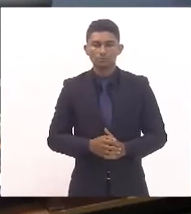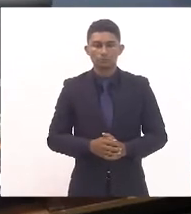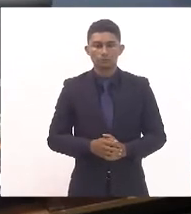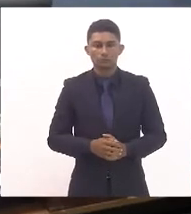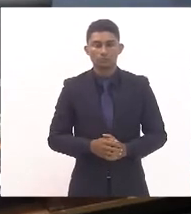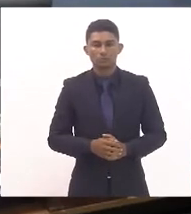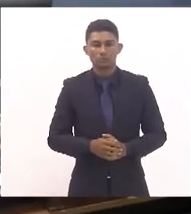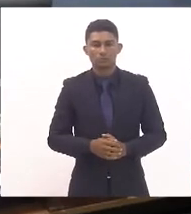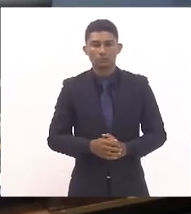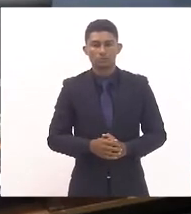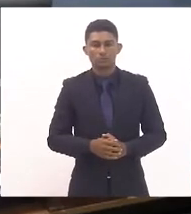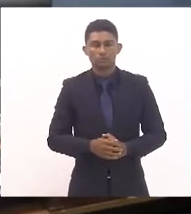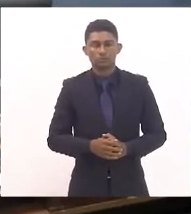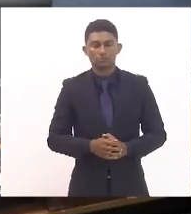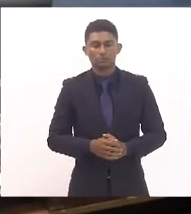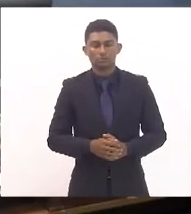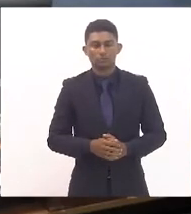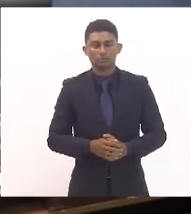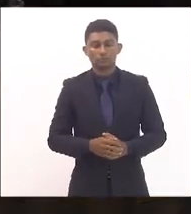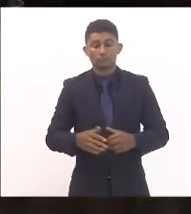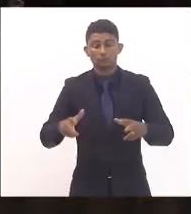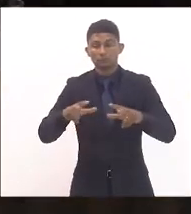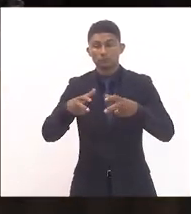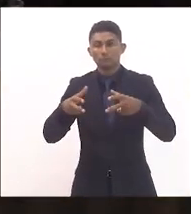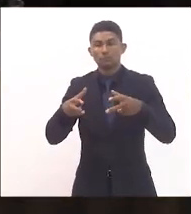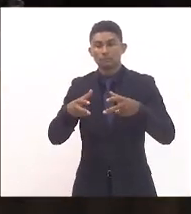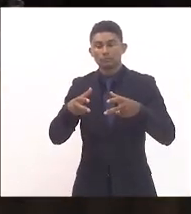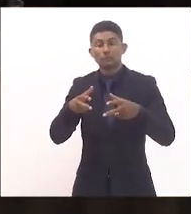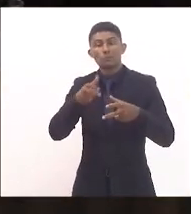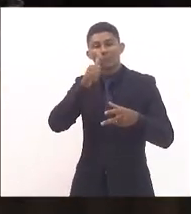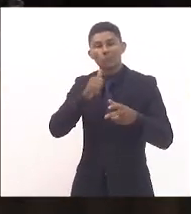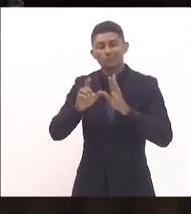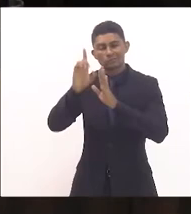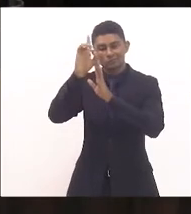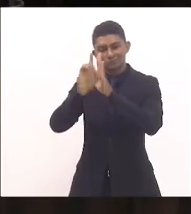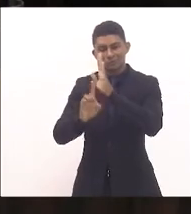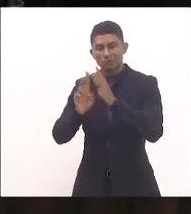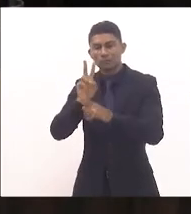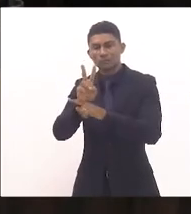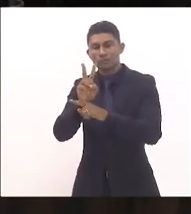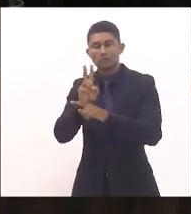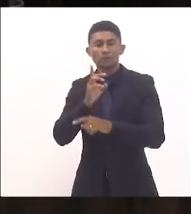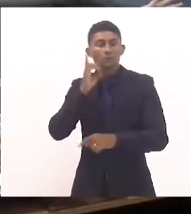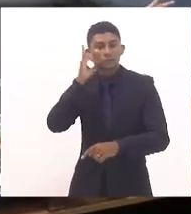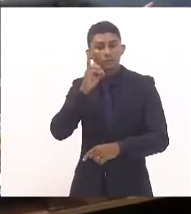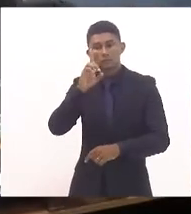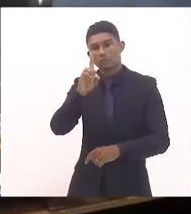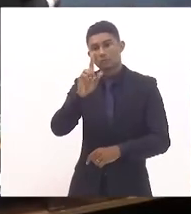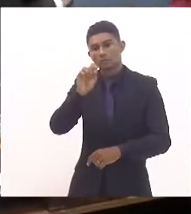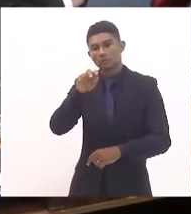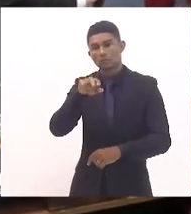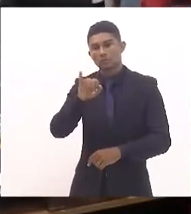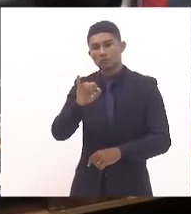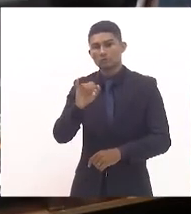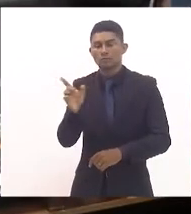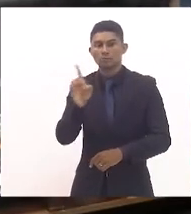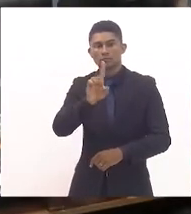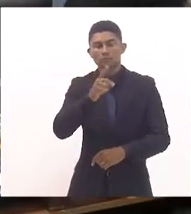eu volto aqui. Pela Comissão de Defesa dos Direitos da Mulher, deputada Dani Monteiro.